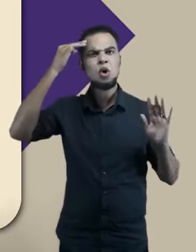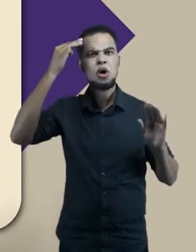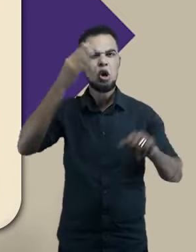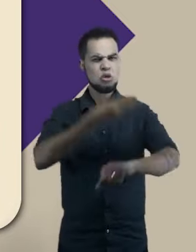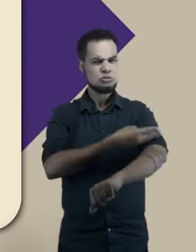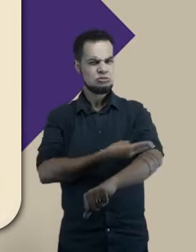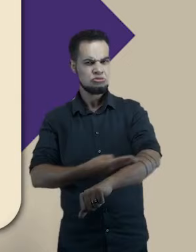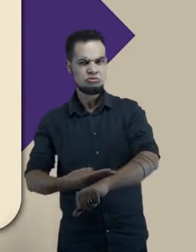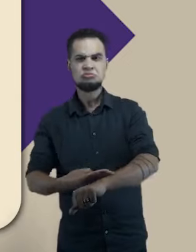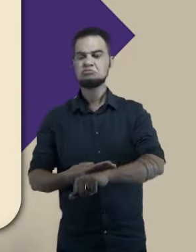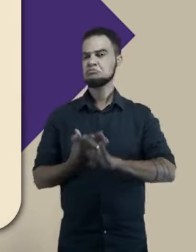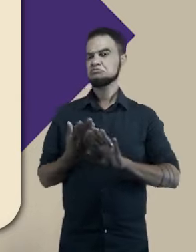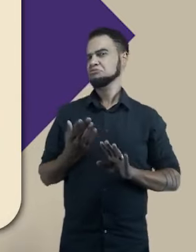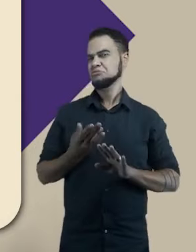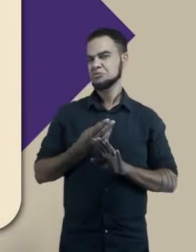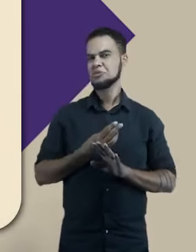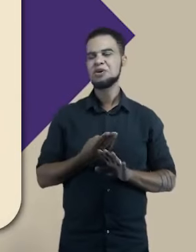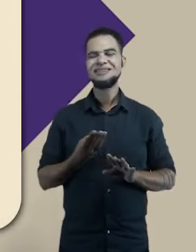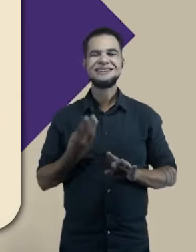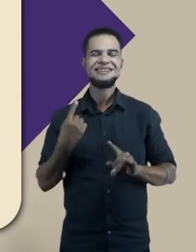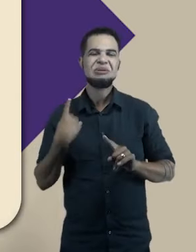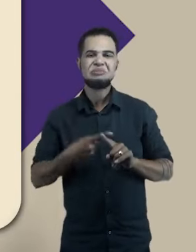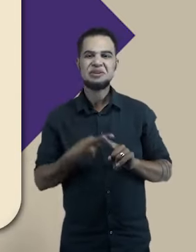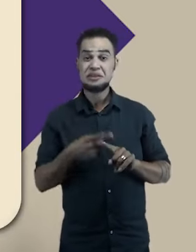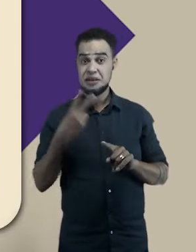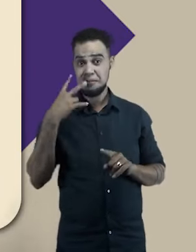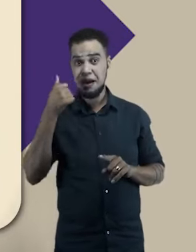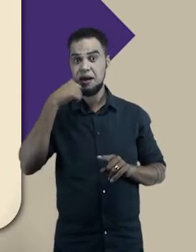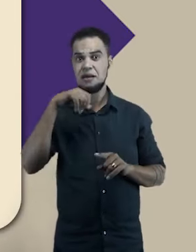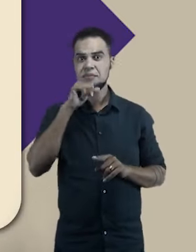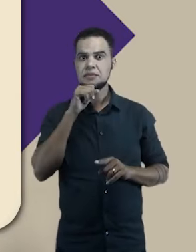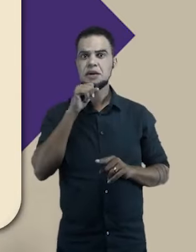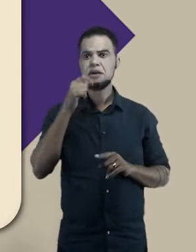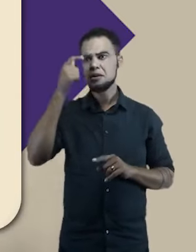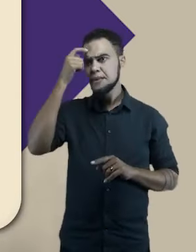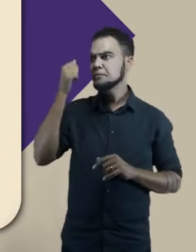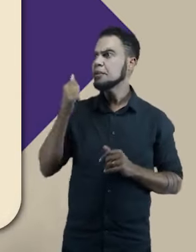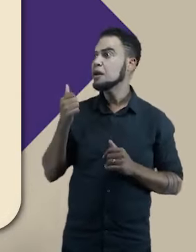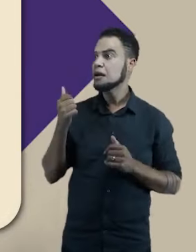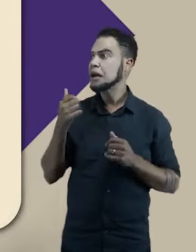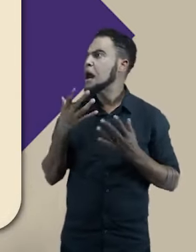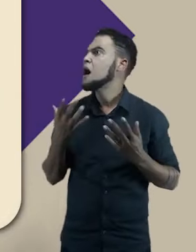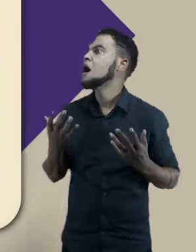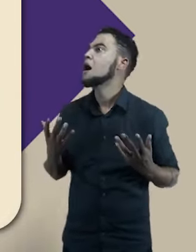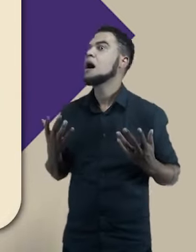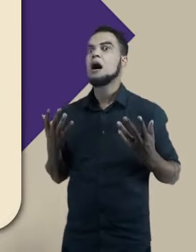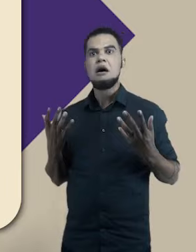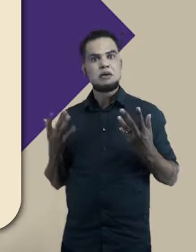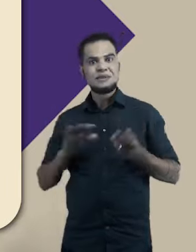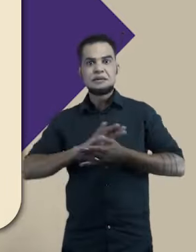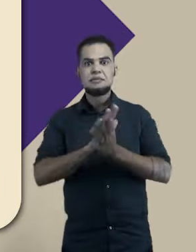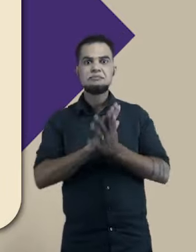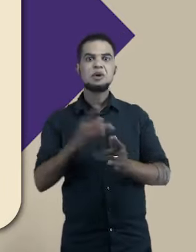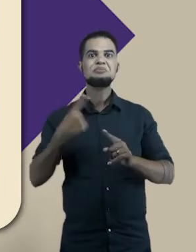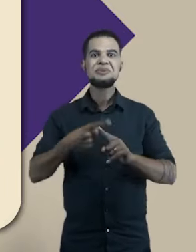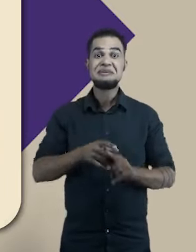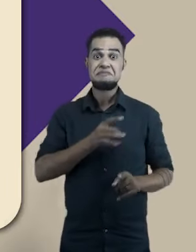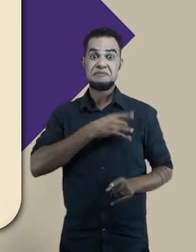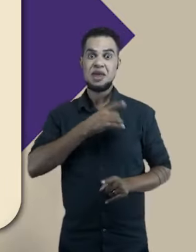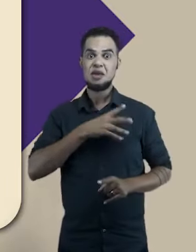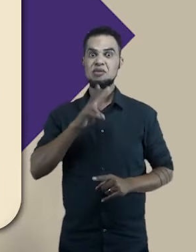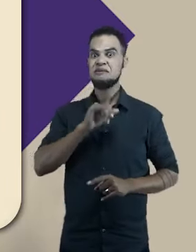nas pessoas, porque aí pais bem-intencionados começam a ser preconceituosos porque parece que vão